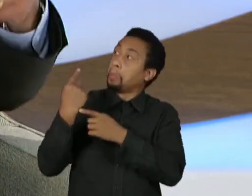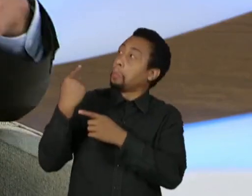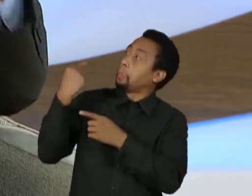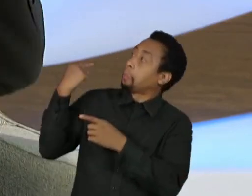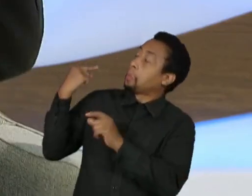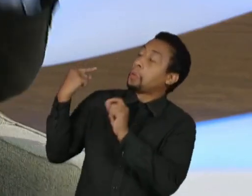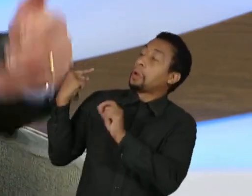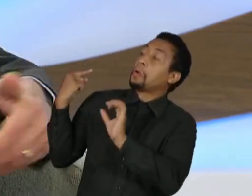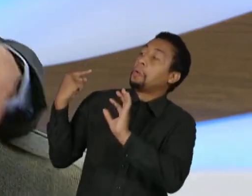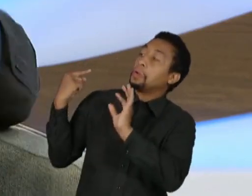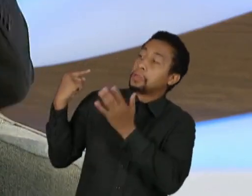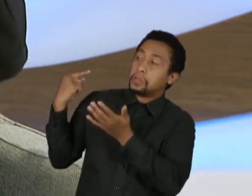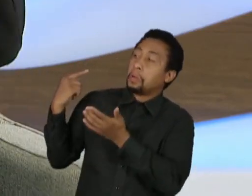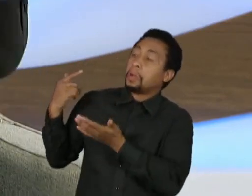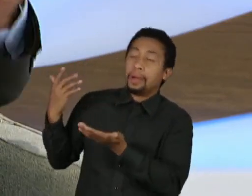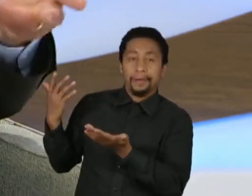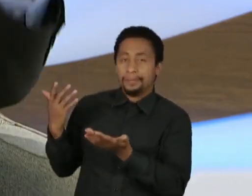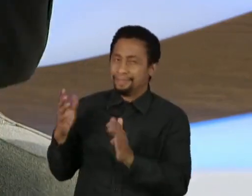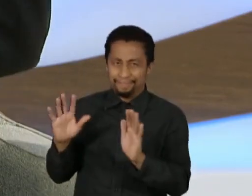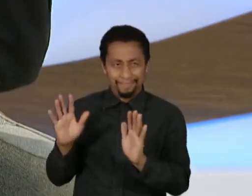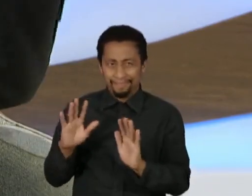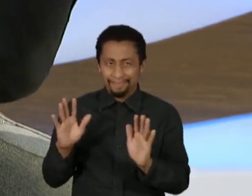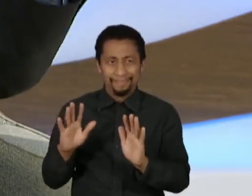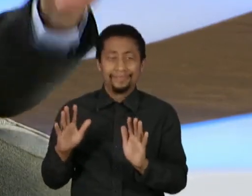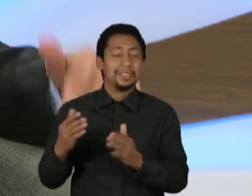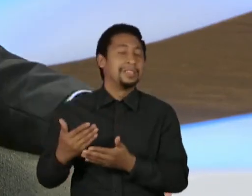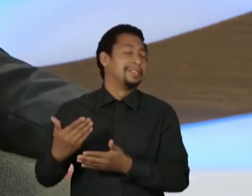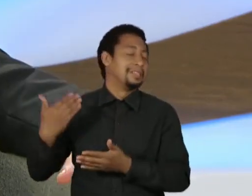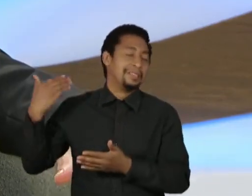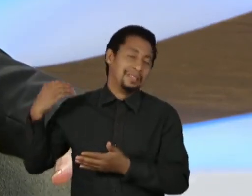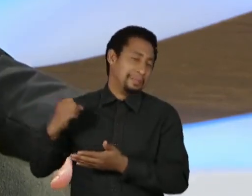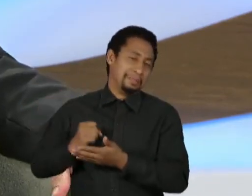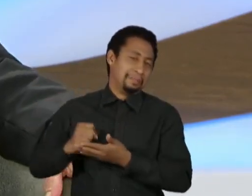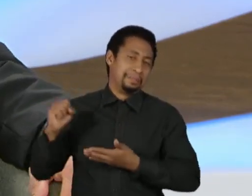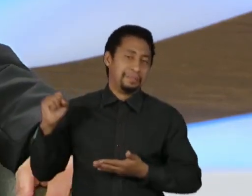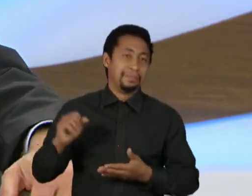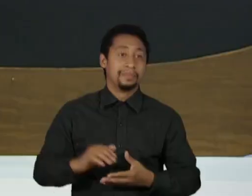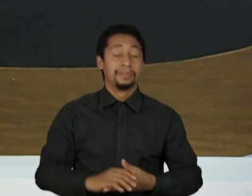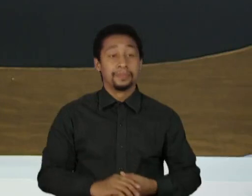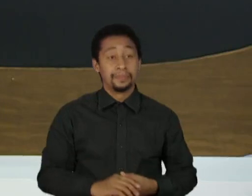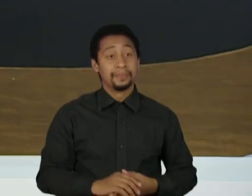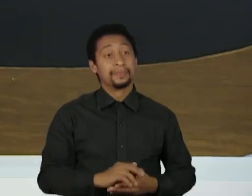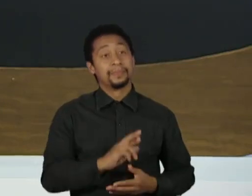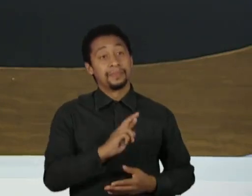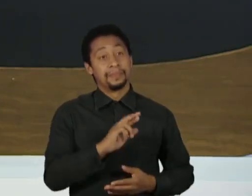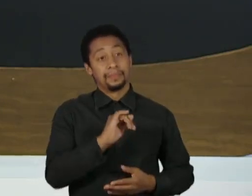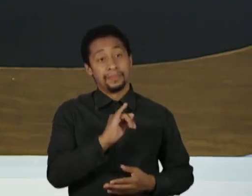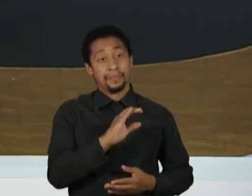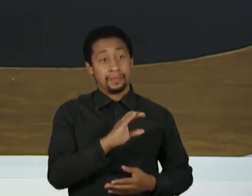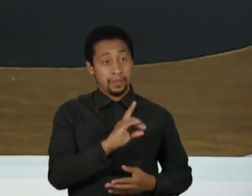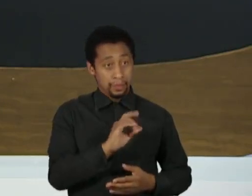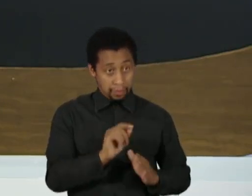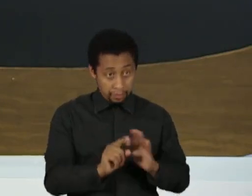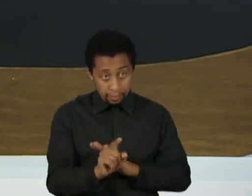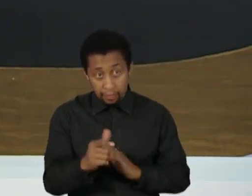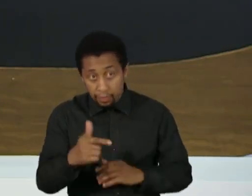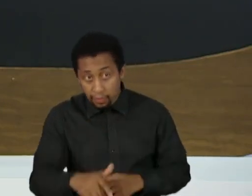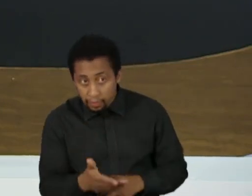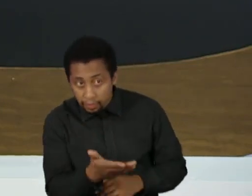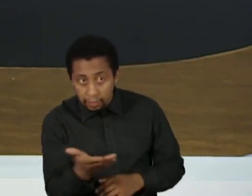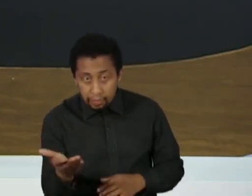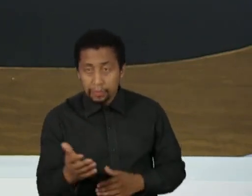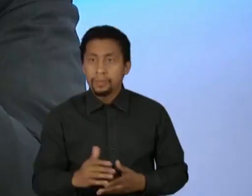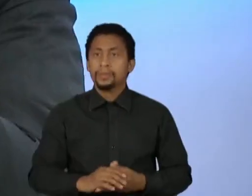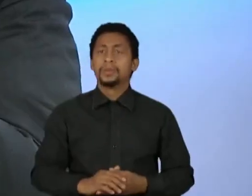interessante esse debate em relação às situações que já se consolidaram na verdade